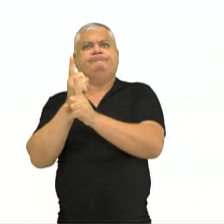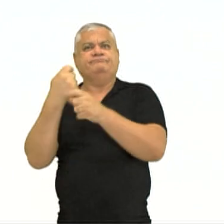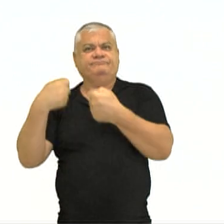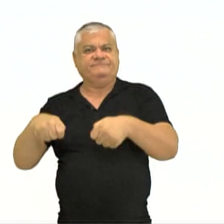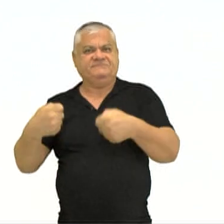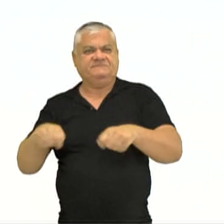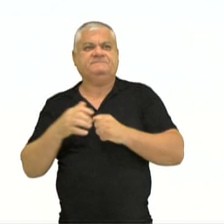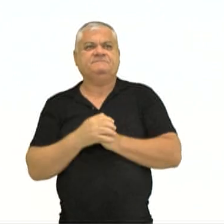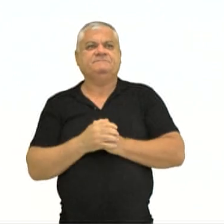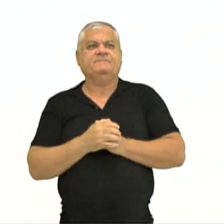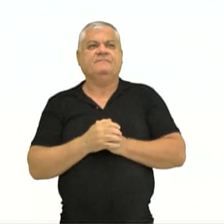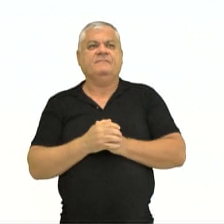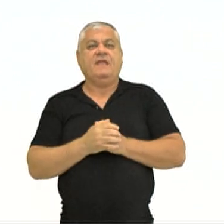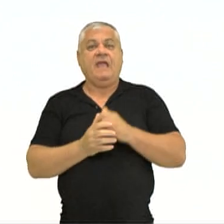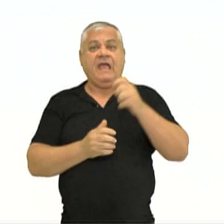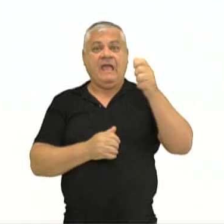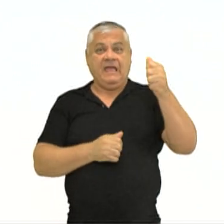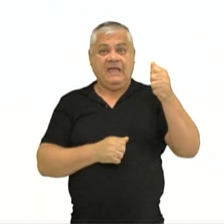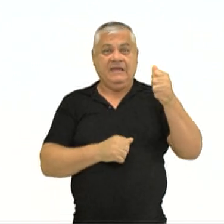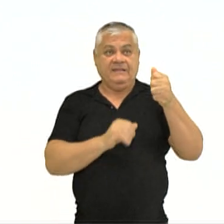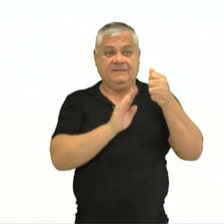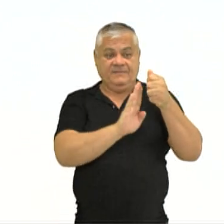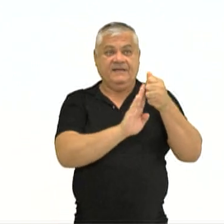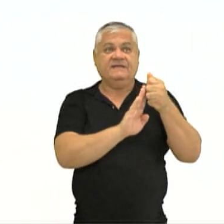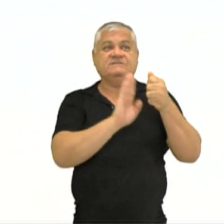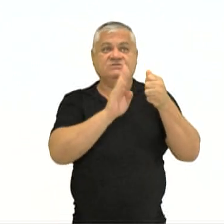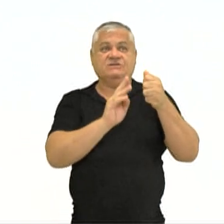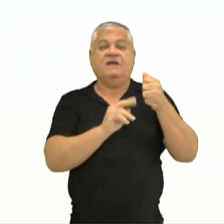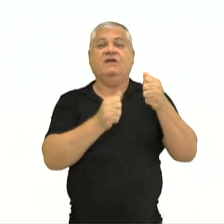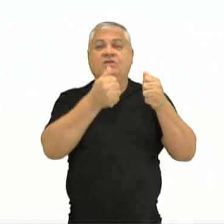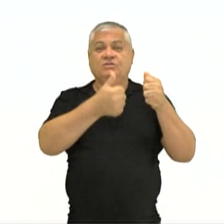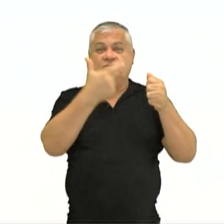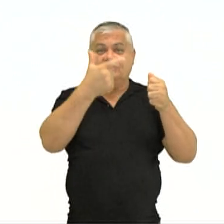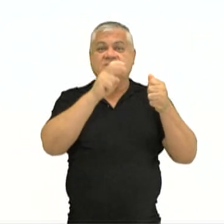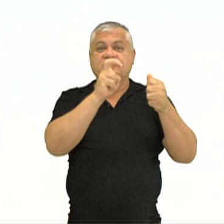né? Agora, a área da base a gente já tem, que vale